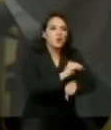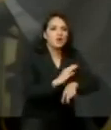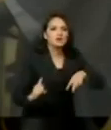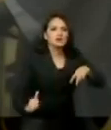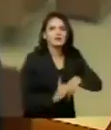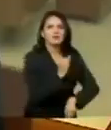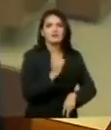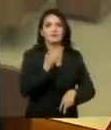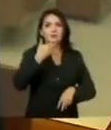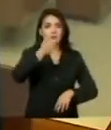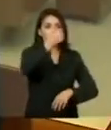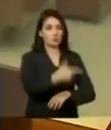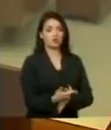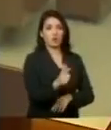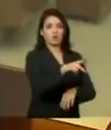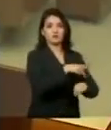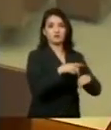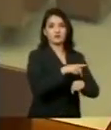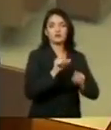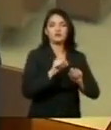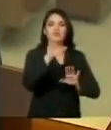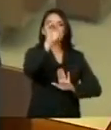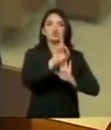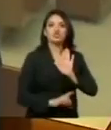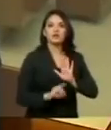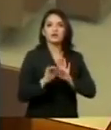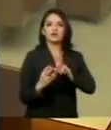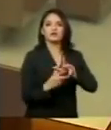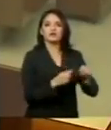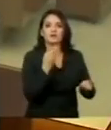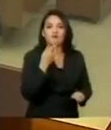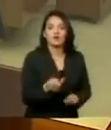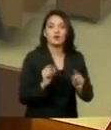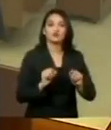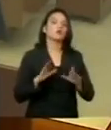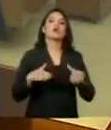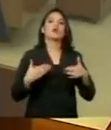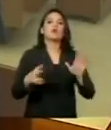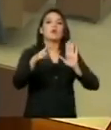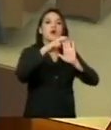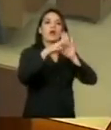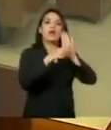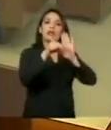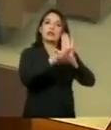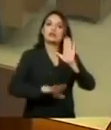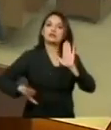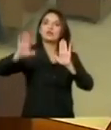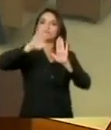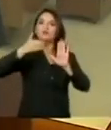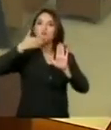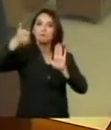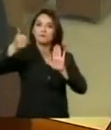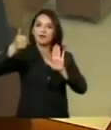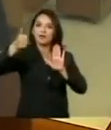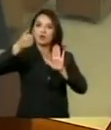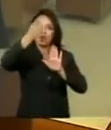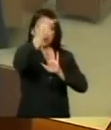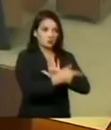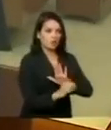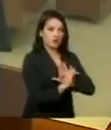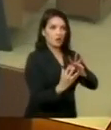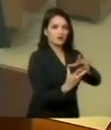e o que diz o direito internacional de direitos humanos sobre isso que quando a regra nacional foi melhor do que o internacional vale a regra internacional